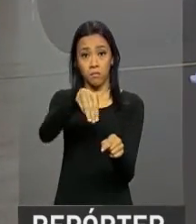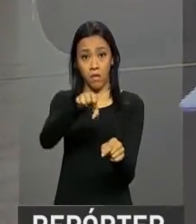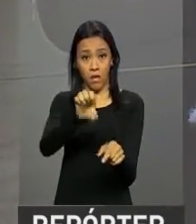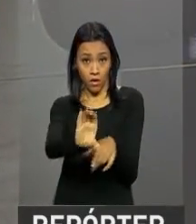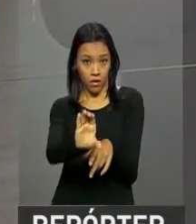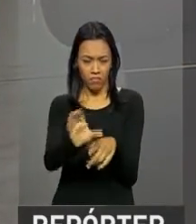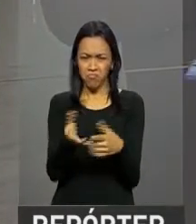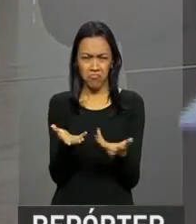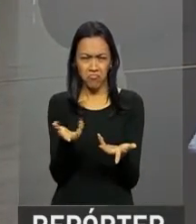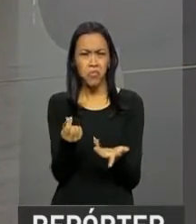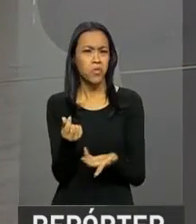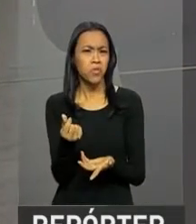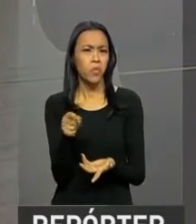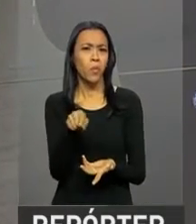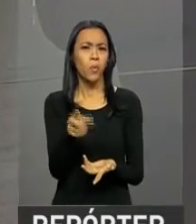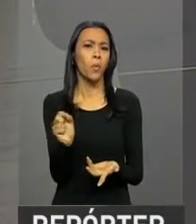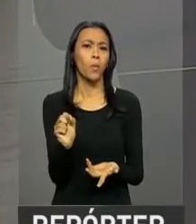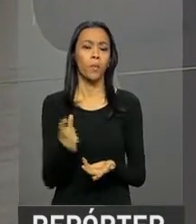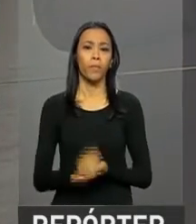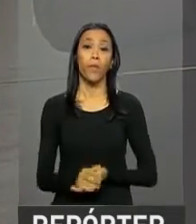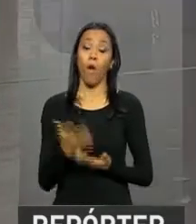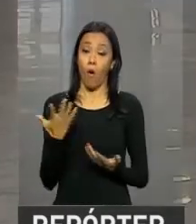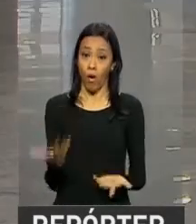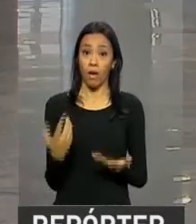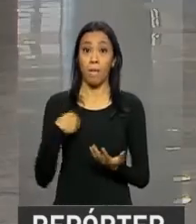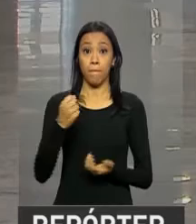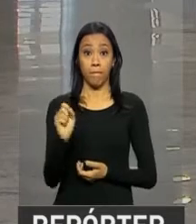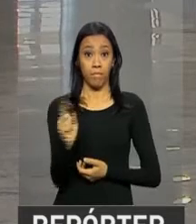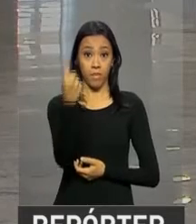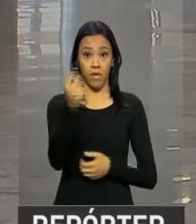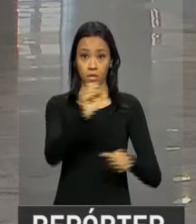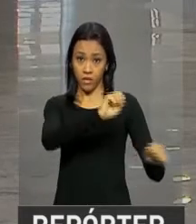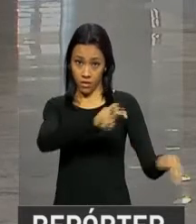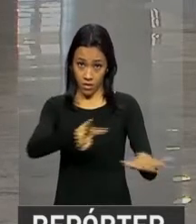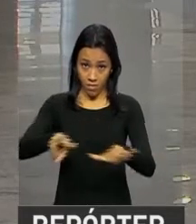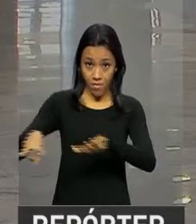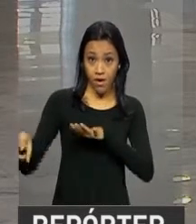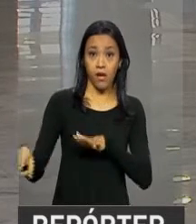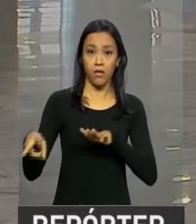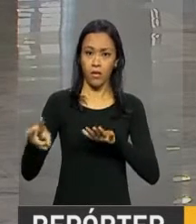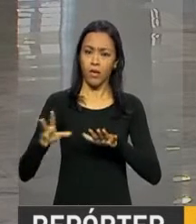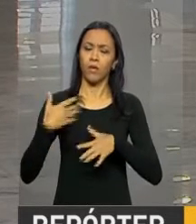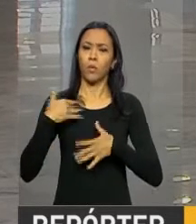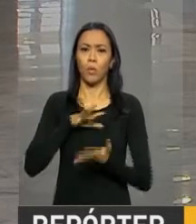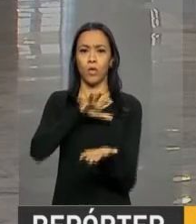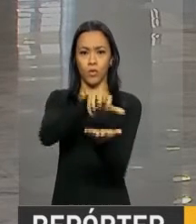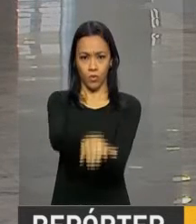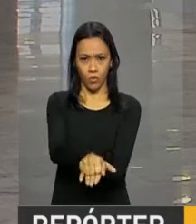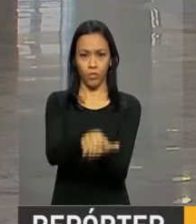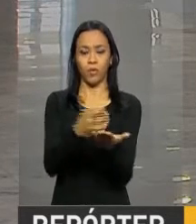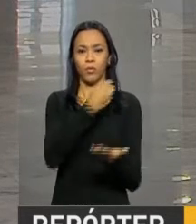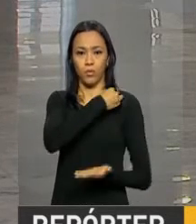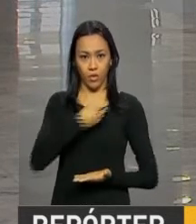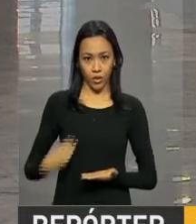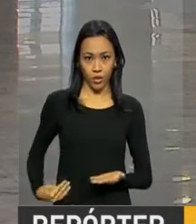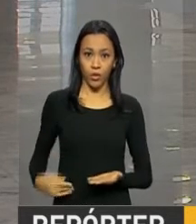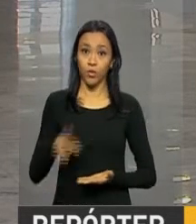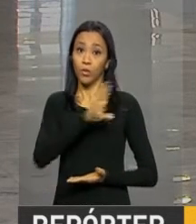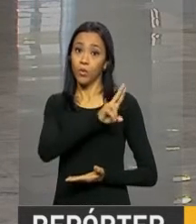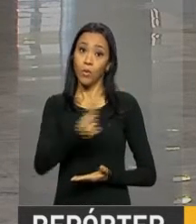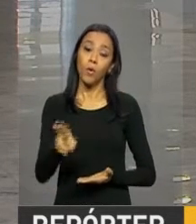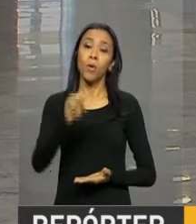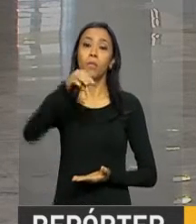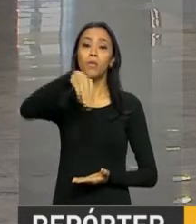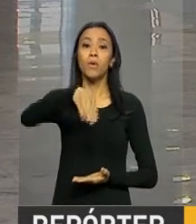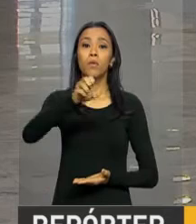esses? Olha, Jaime, na primeira semana à frente do Ministério da Educação, o ministro Mendonça Filho autorizou a